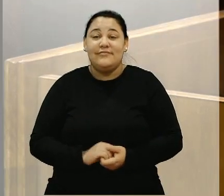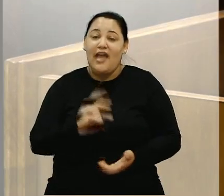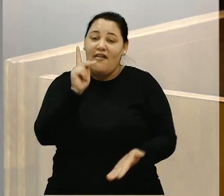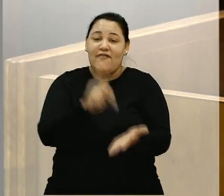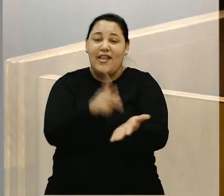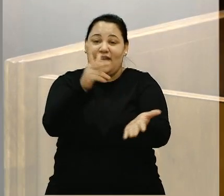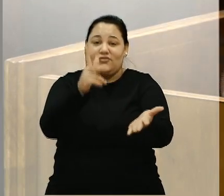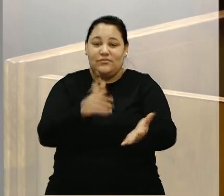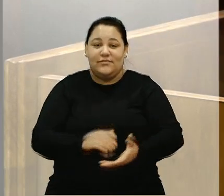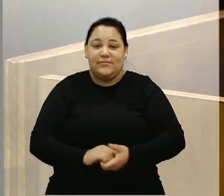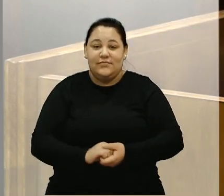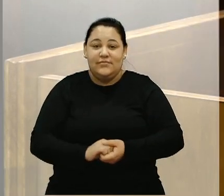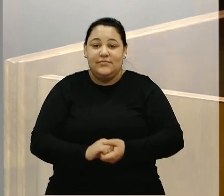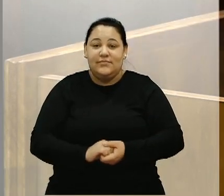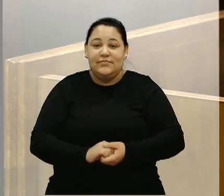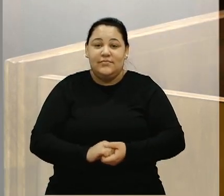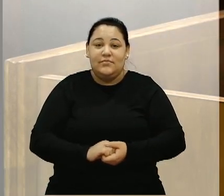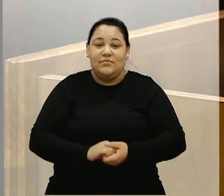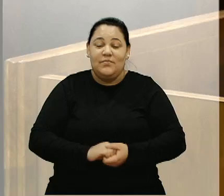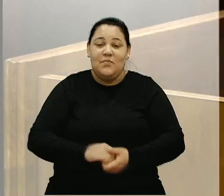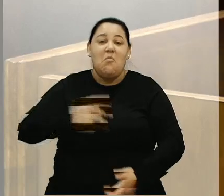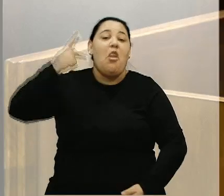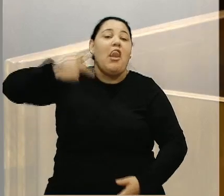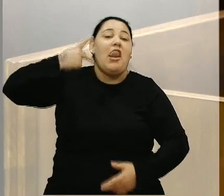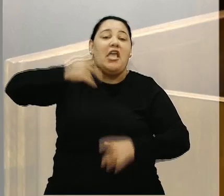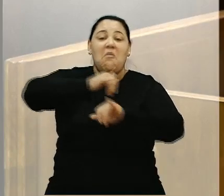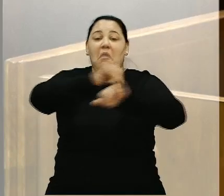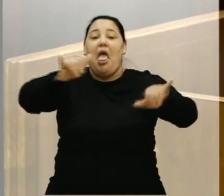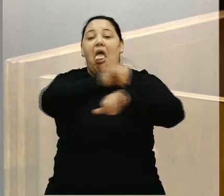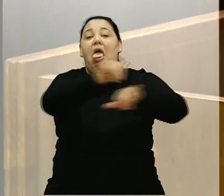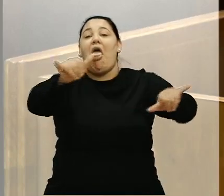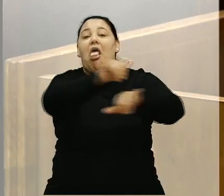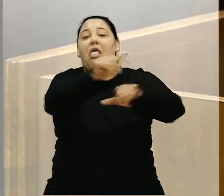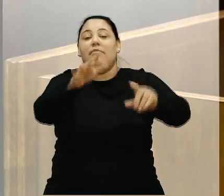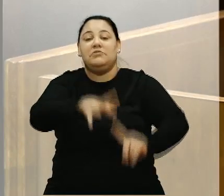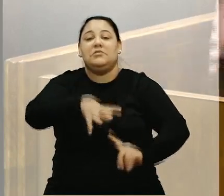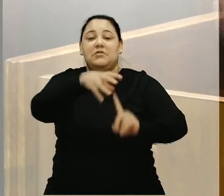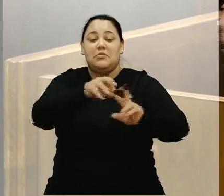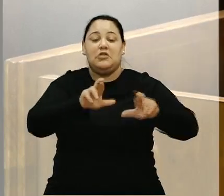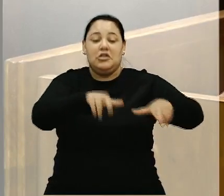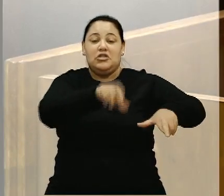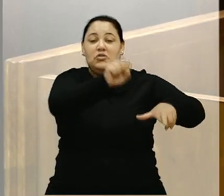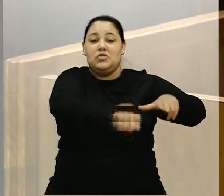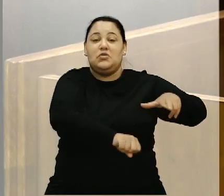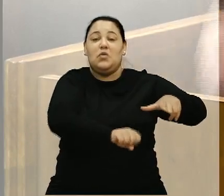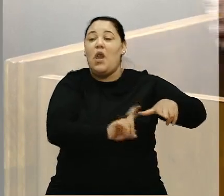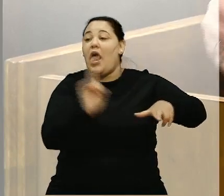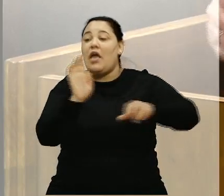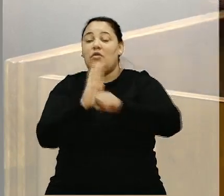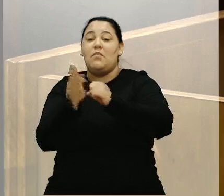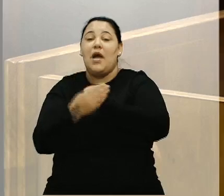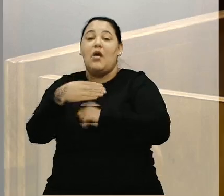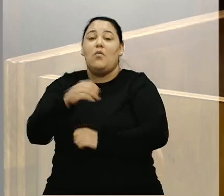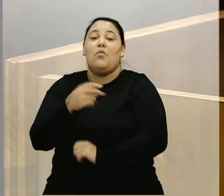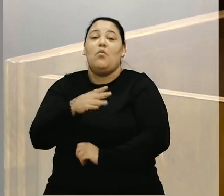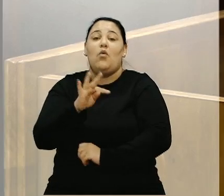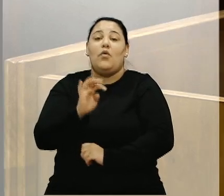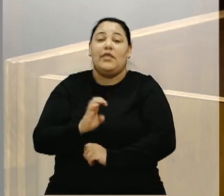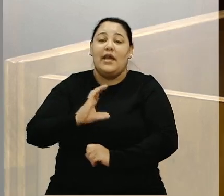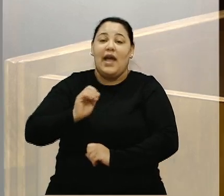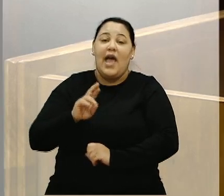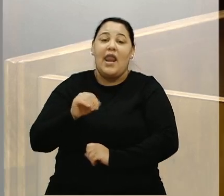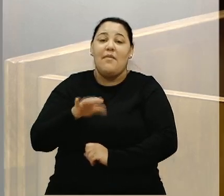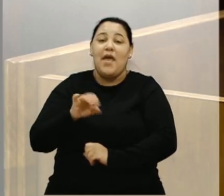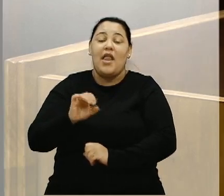verdade. Politicagem que estão fazendo, principalmente na Zona Sul, lá no Monte Carmelo, que tanto sofre, que eles só querem